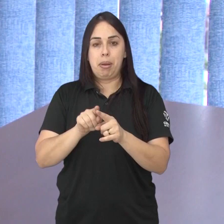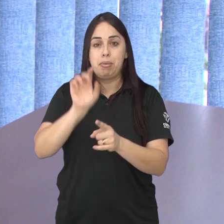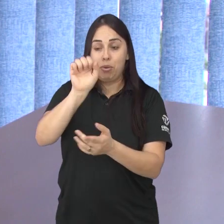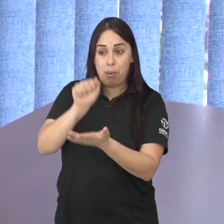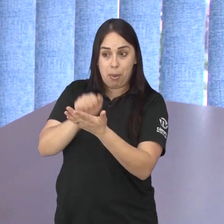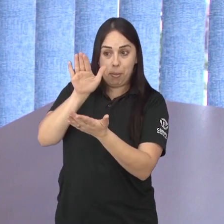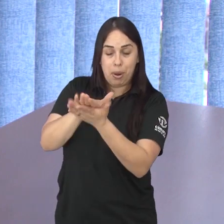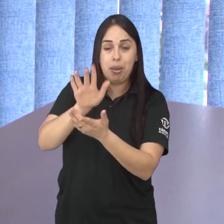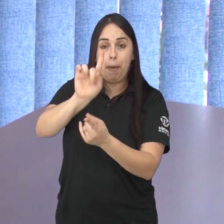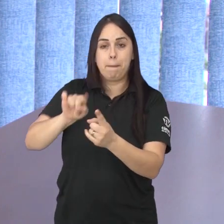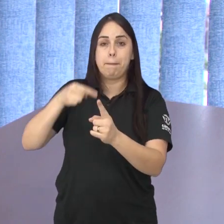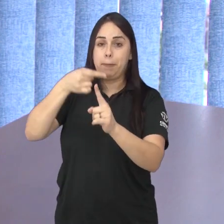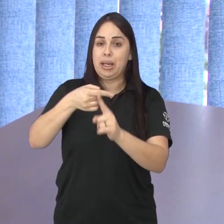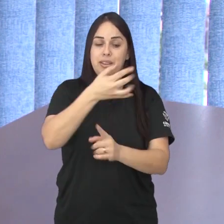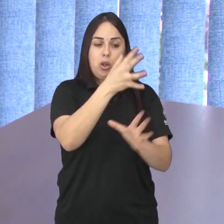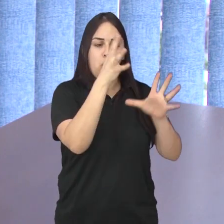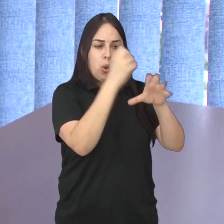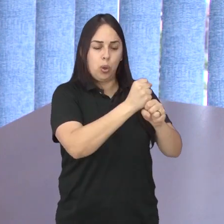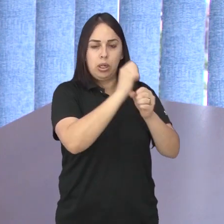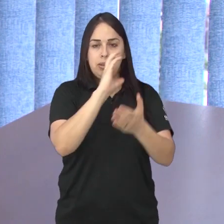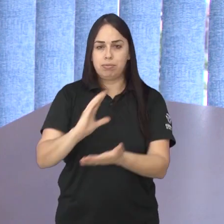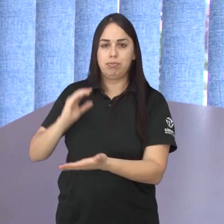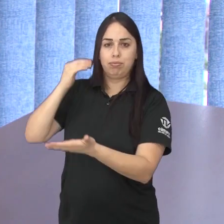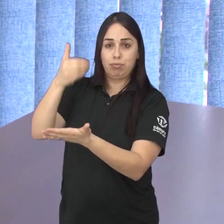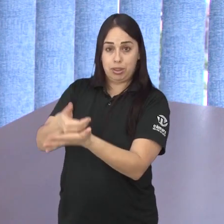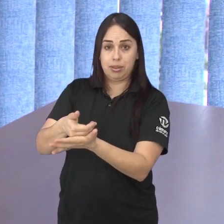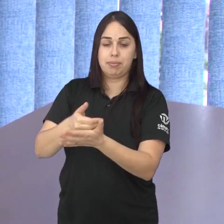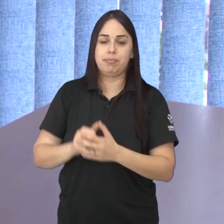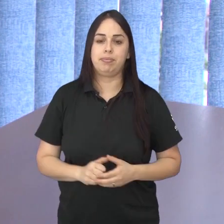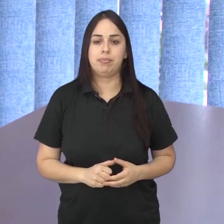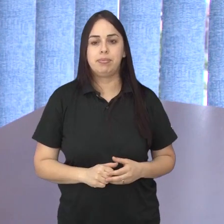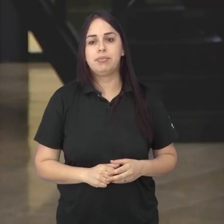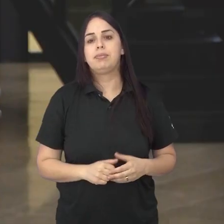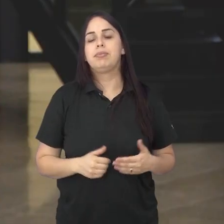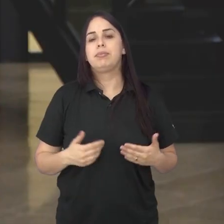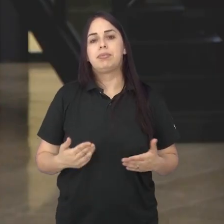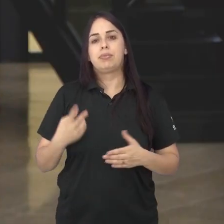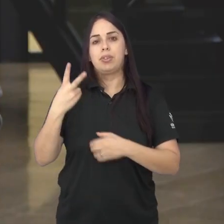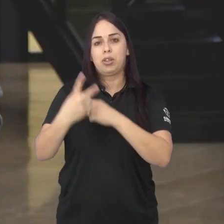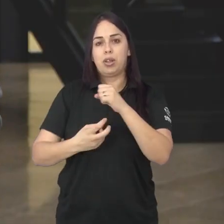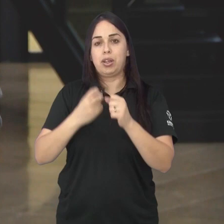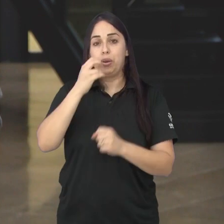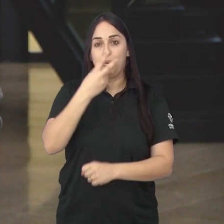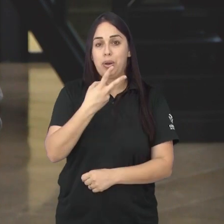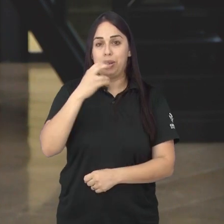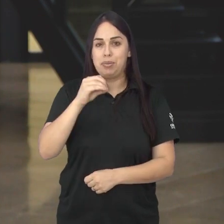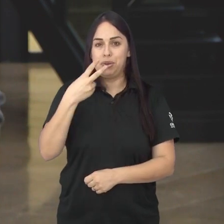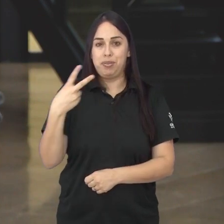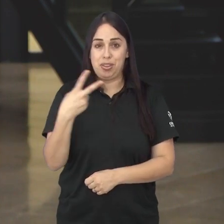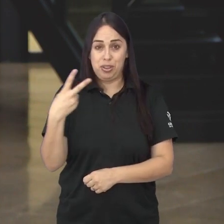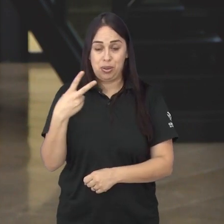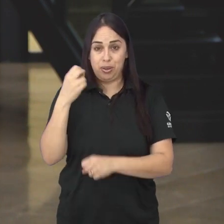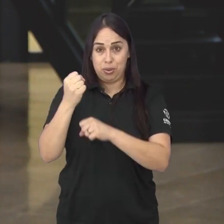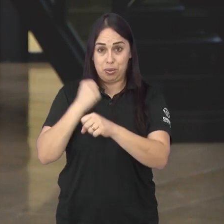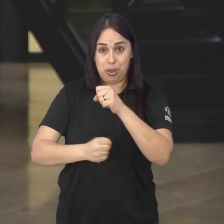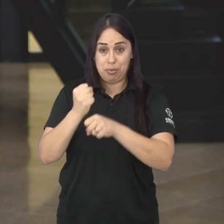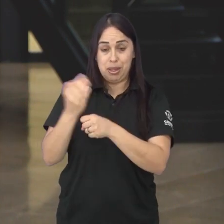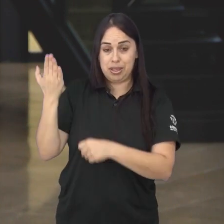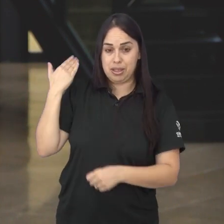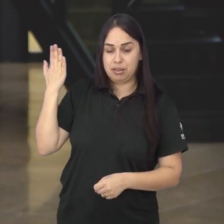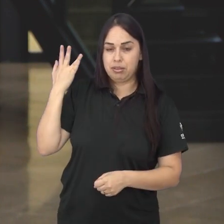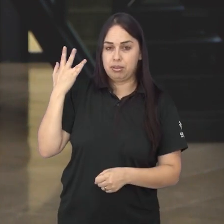de 40%, mais os valores que ele tem lá na sua conta do Fundo de Garantia. Em 2022, o saque aniversário do